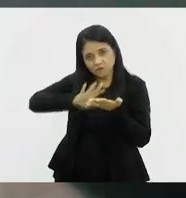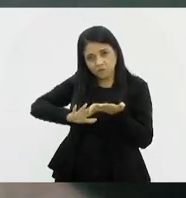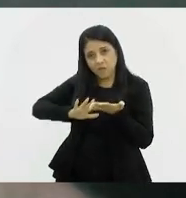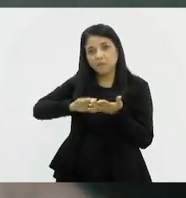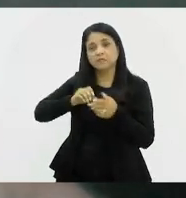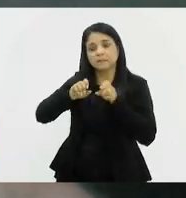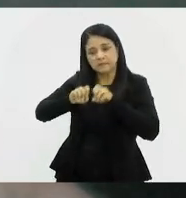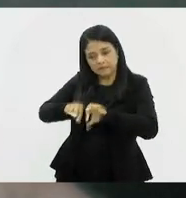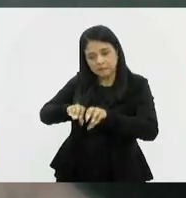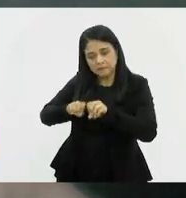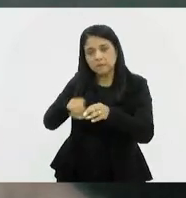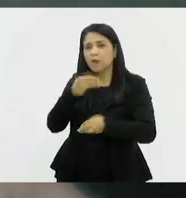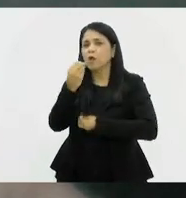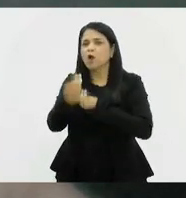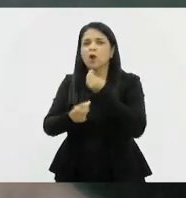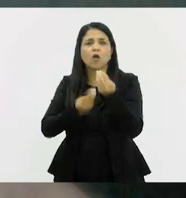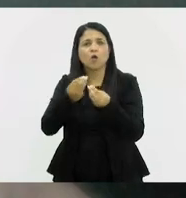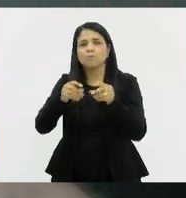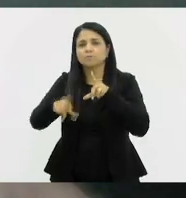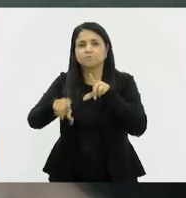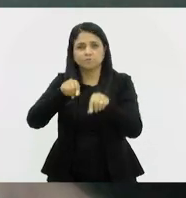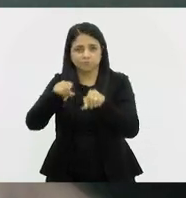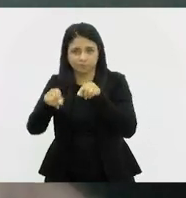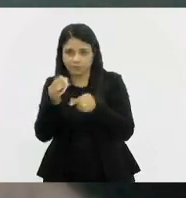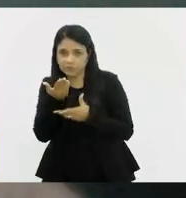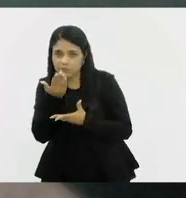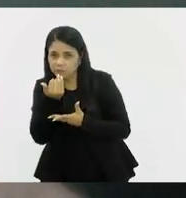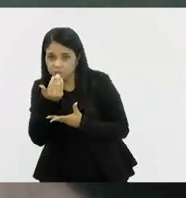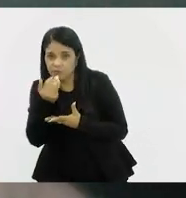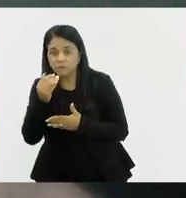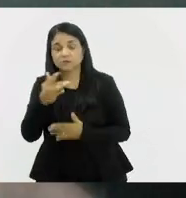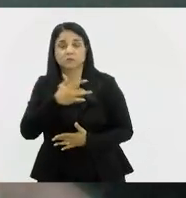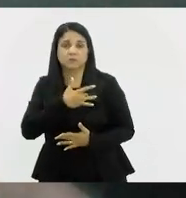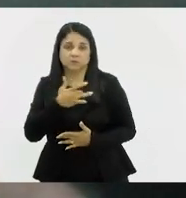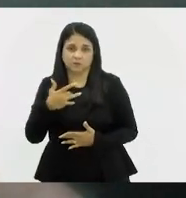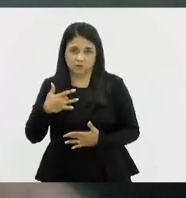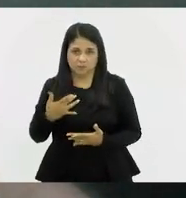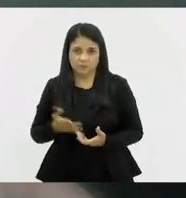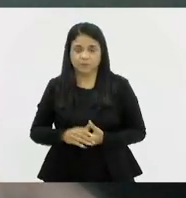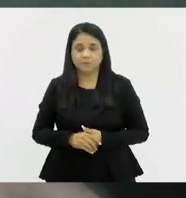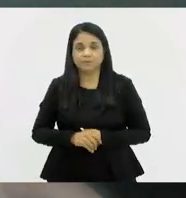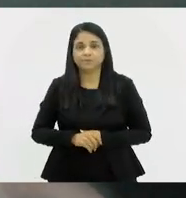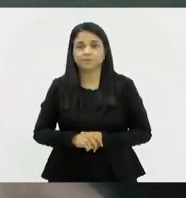ensinam como nós podemos escolher o alimento mais saudável. Próximo.